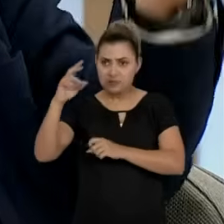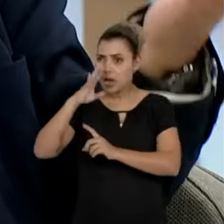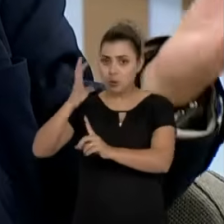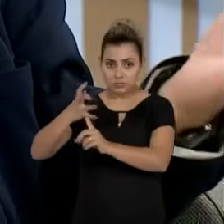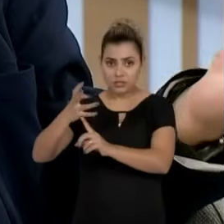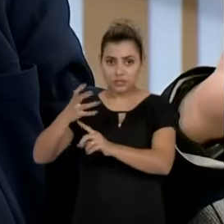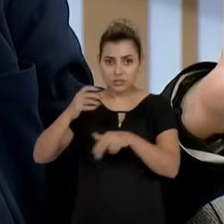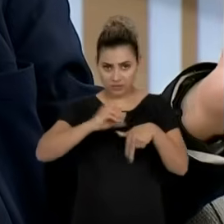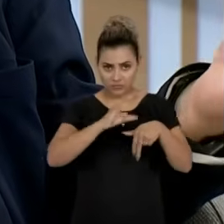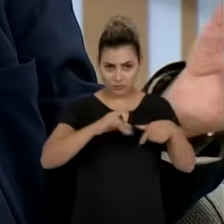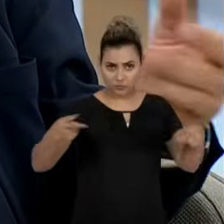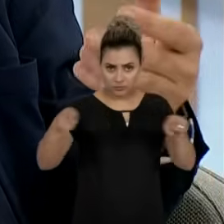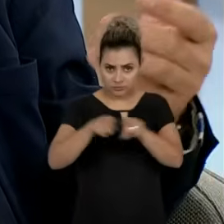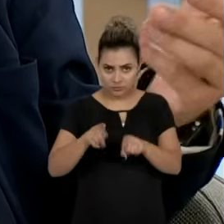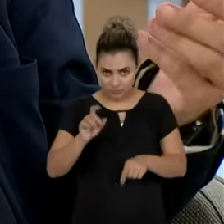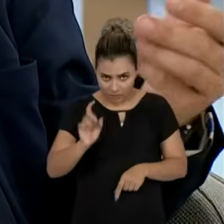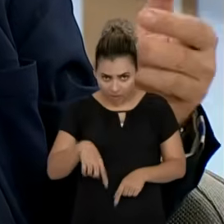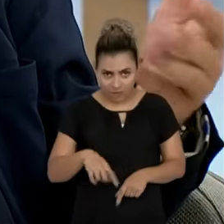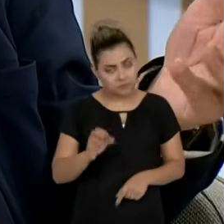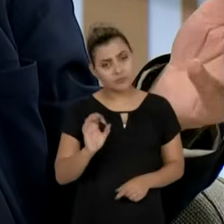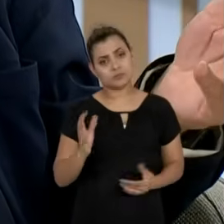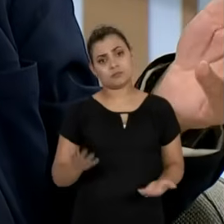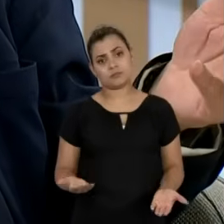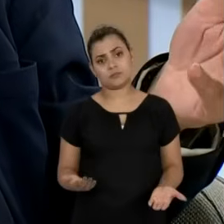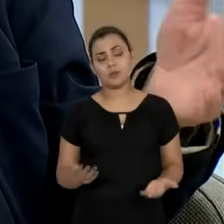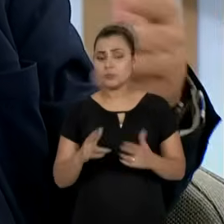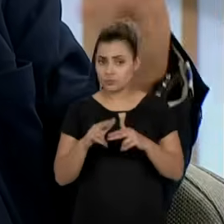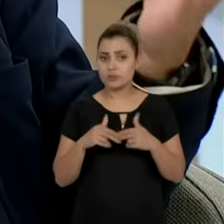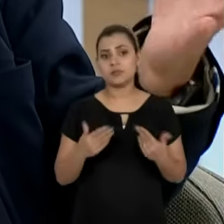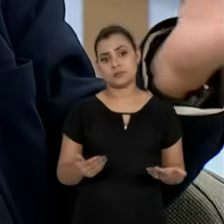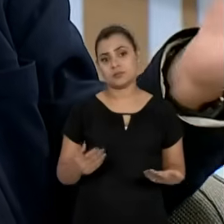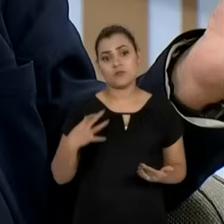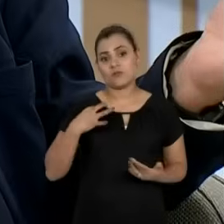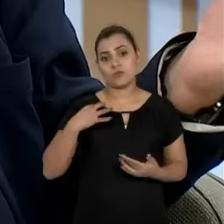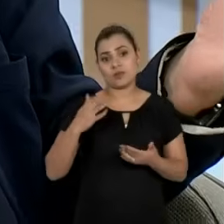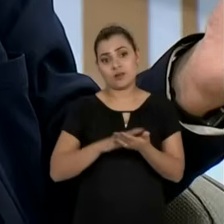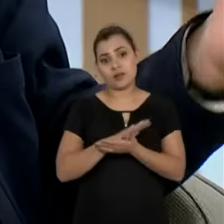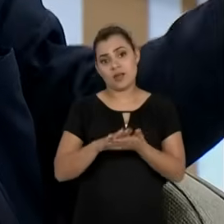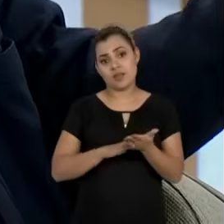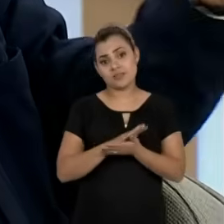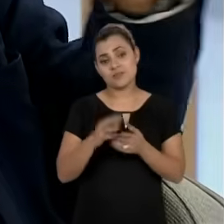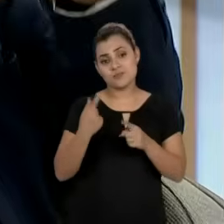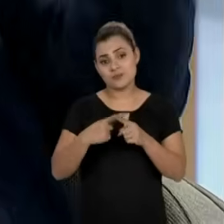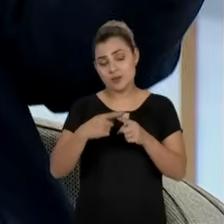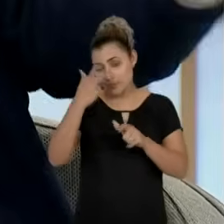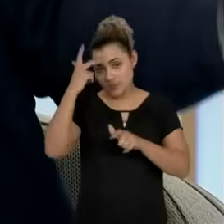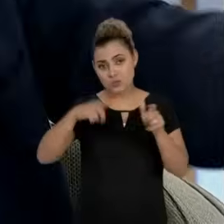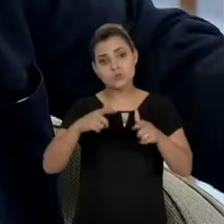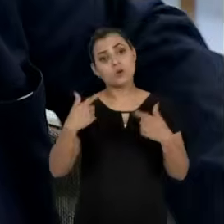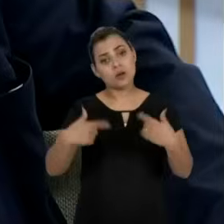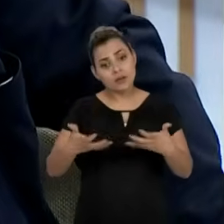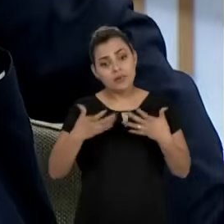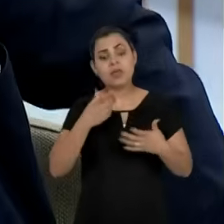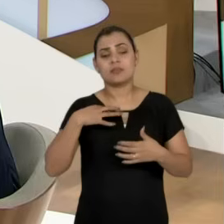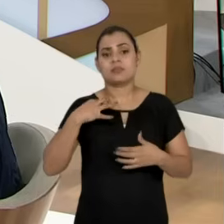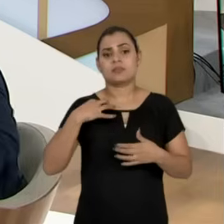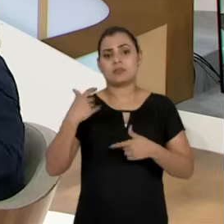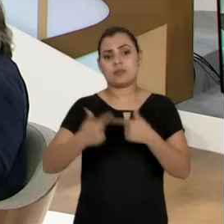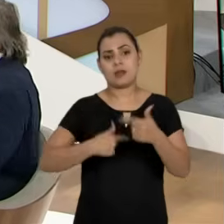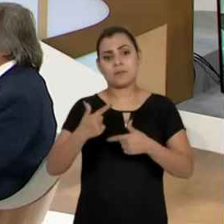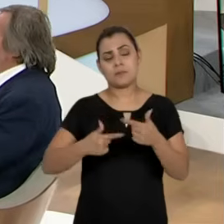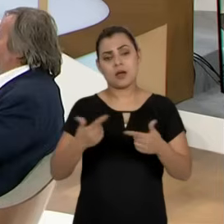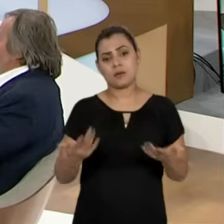coisa, a TV Cultura está envolvida. Né? Se não fosse assim, acho que nem voluntariado existiria se as pessoas não pudessem ter o trabalho voluntário